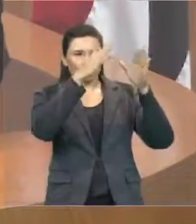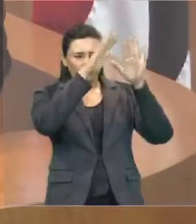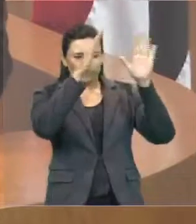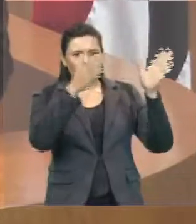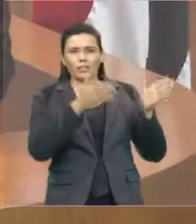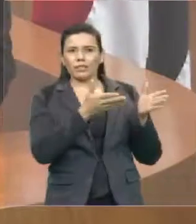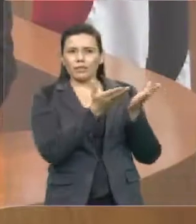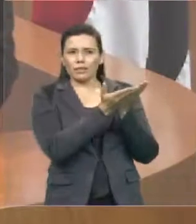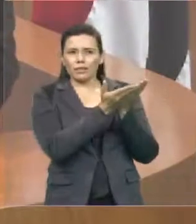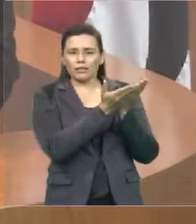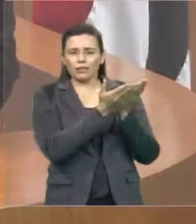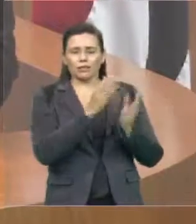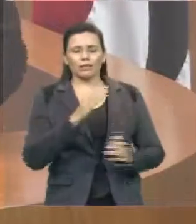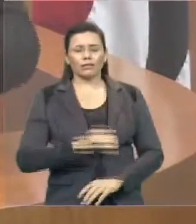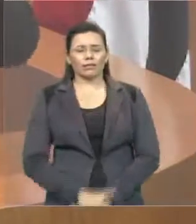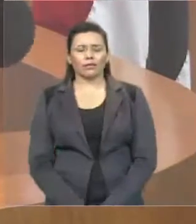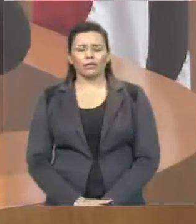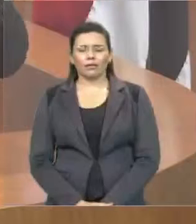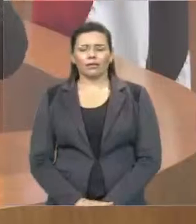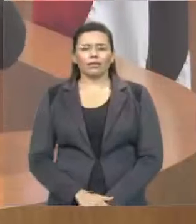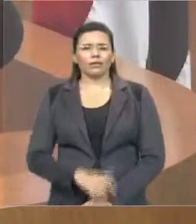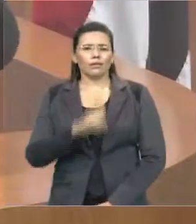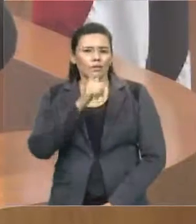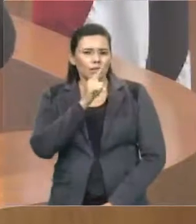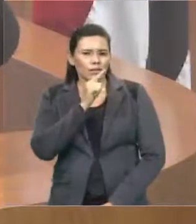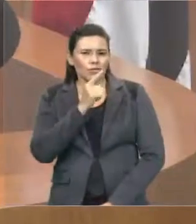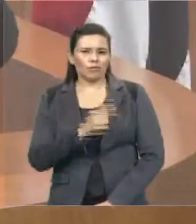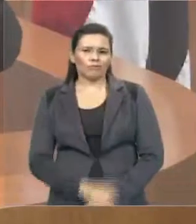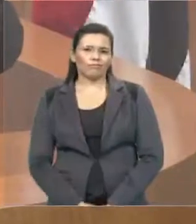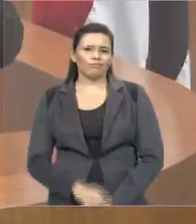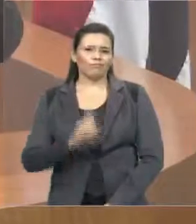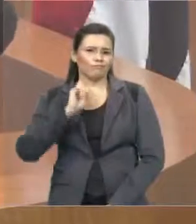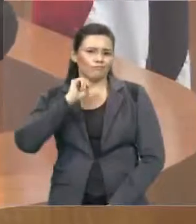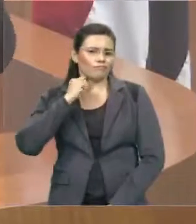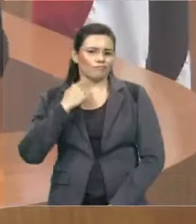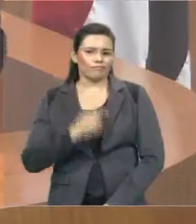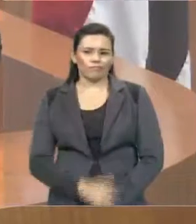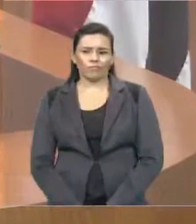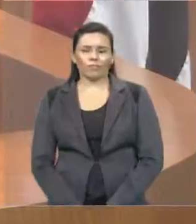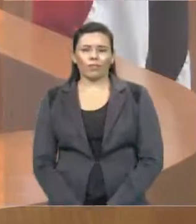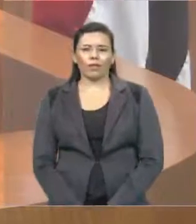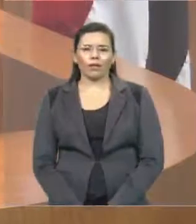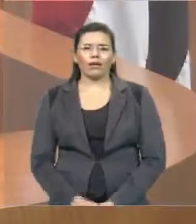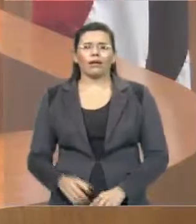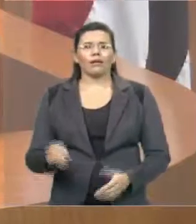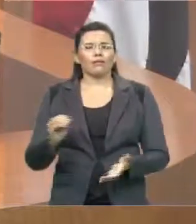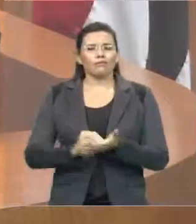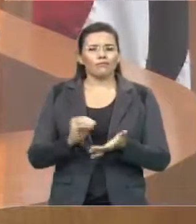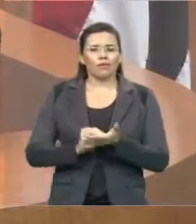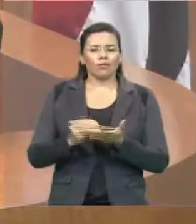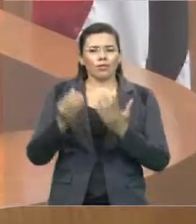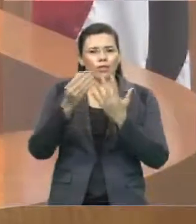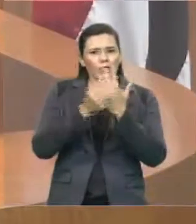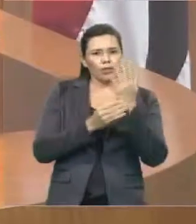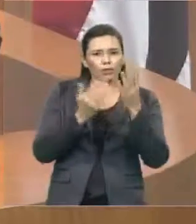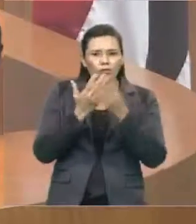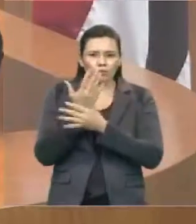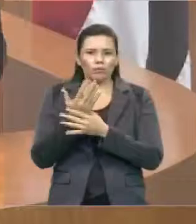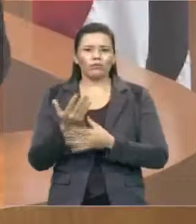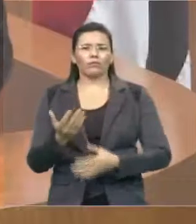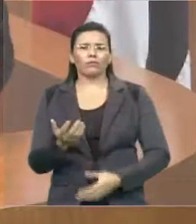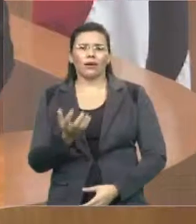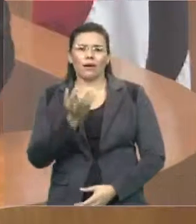maternidade. Falta roupa, luva, máscara e o propé. Ele diz,